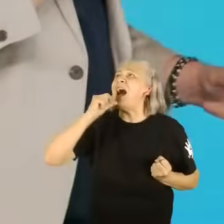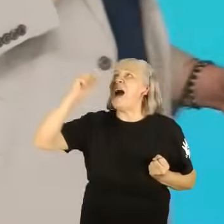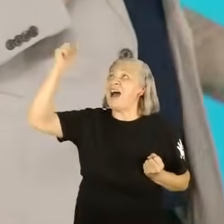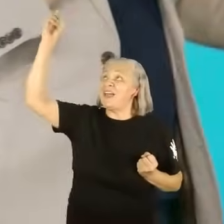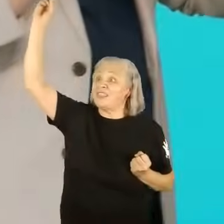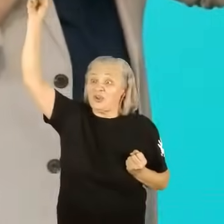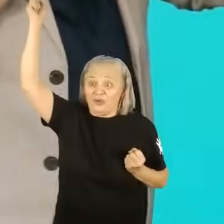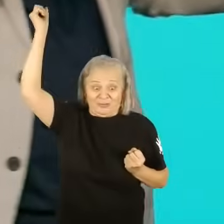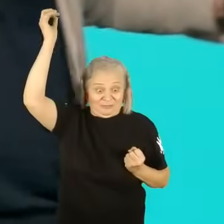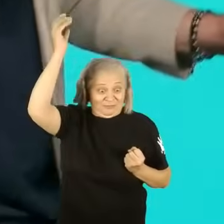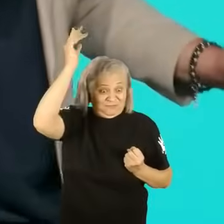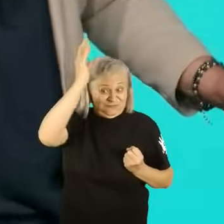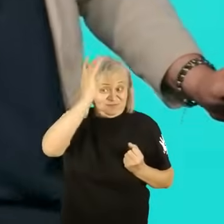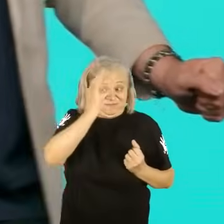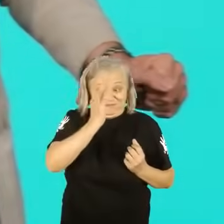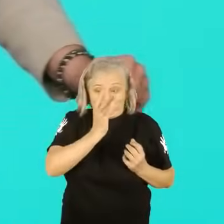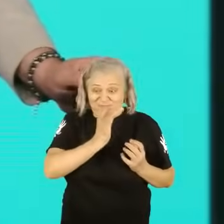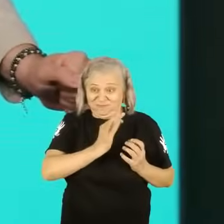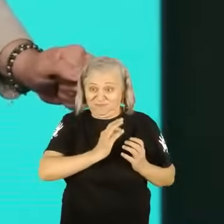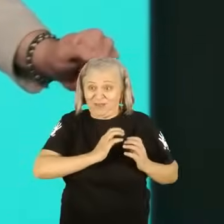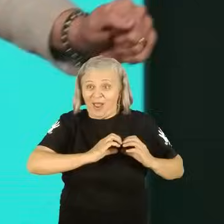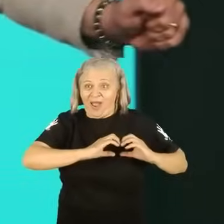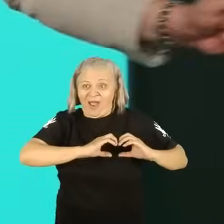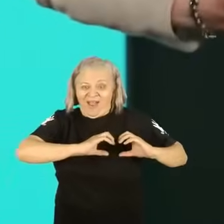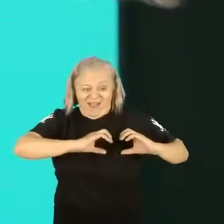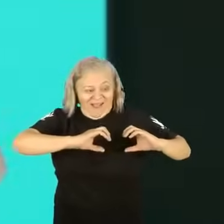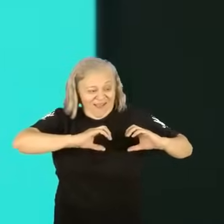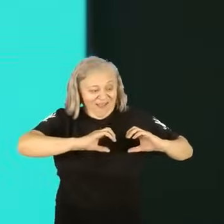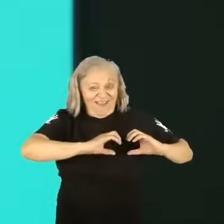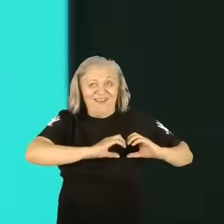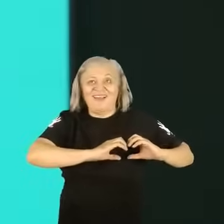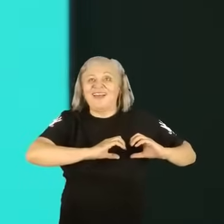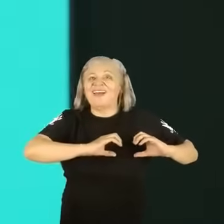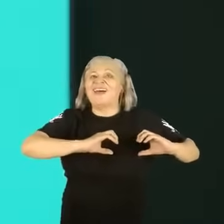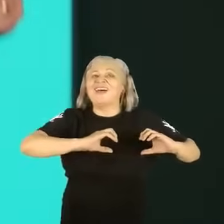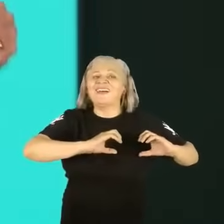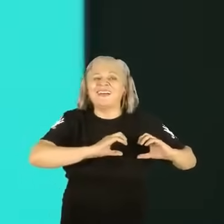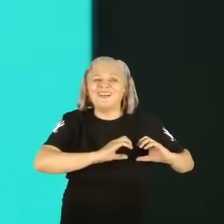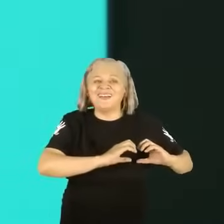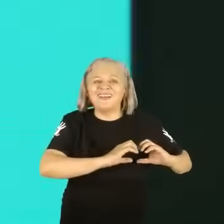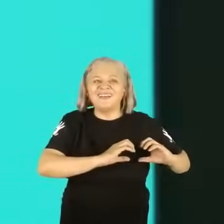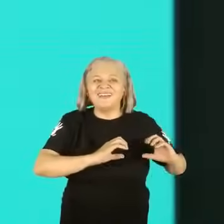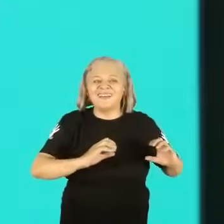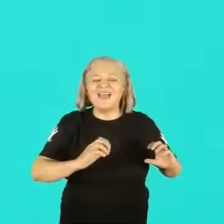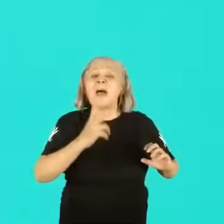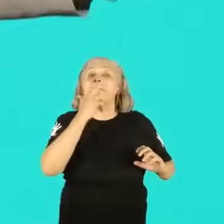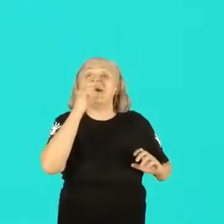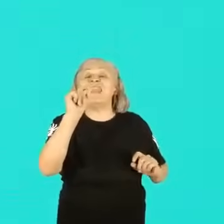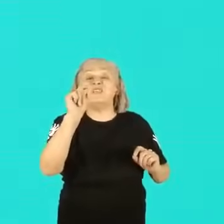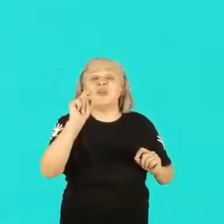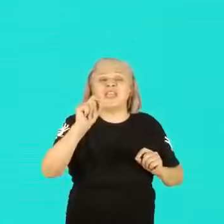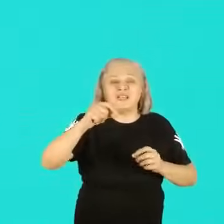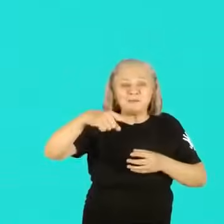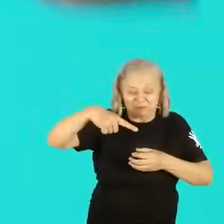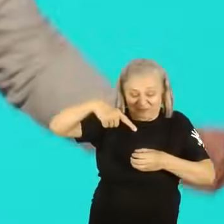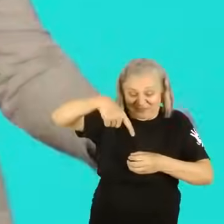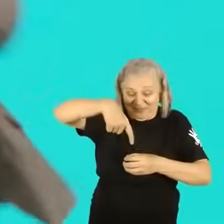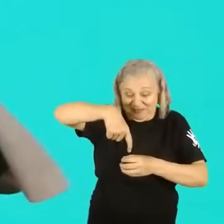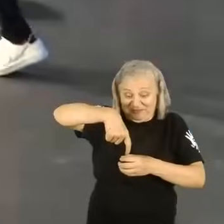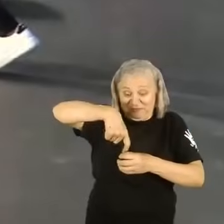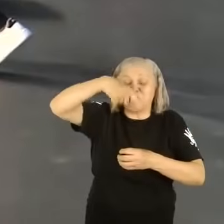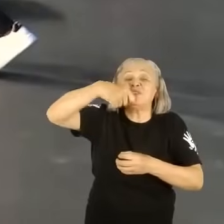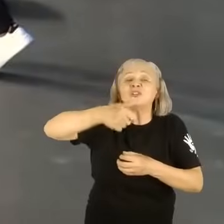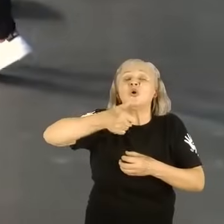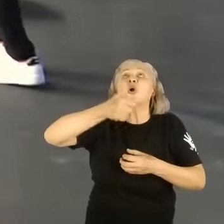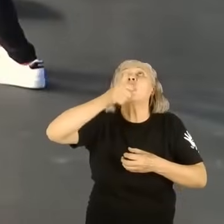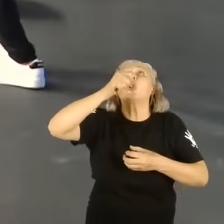daqui renovado. Você já saiu de um culto assim com Red Bull? Você tá com... sai dizendo: meu Deus, não sei o